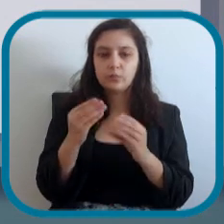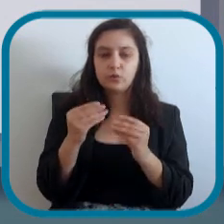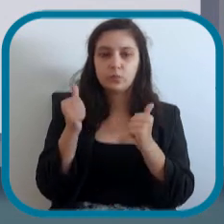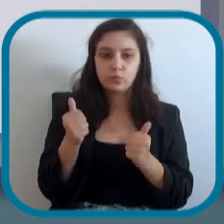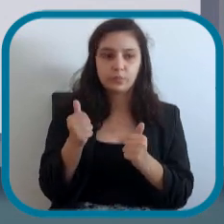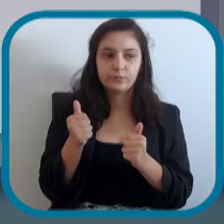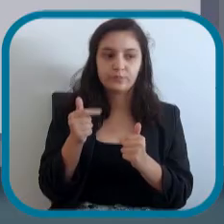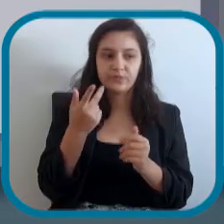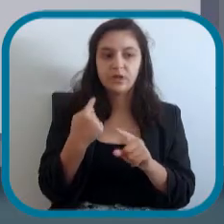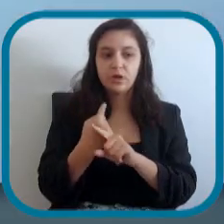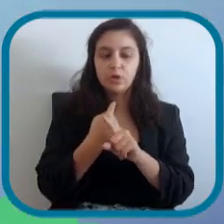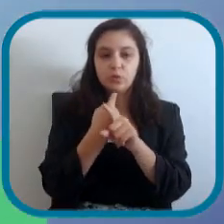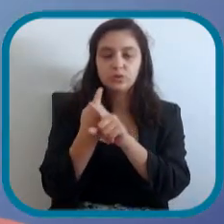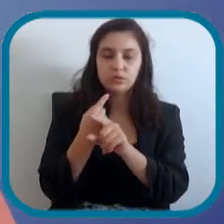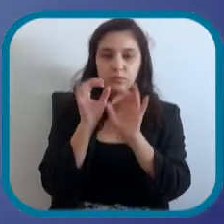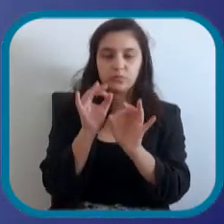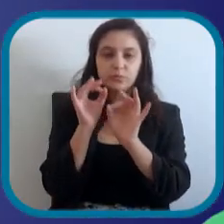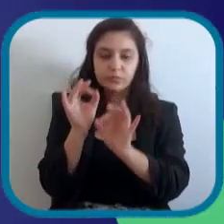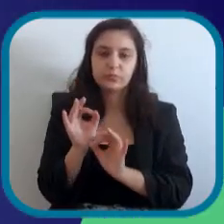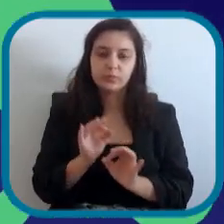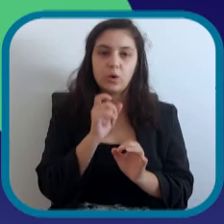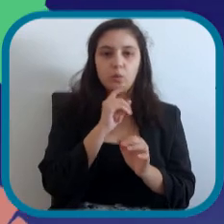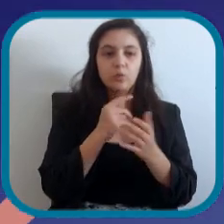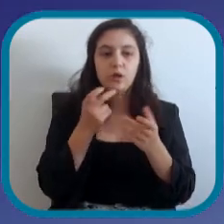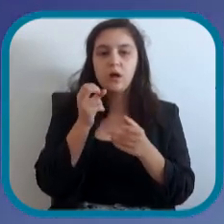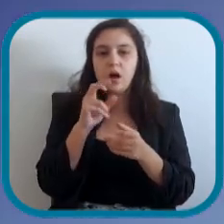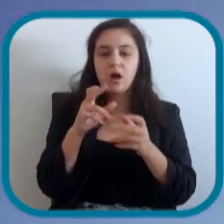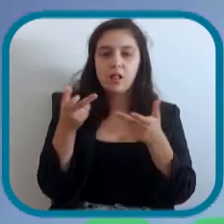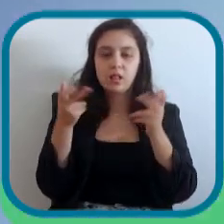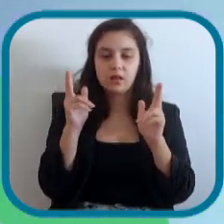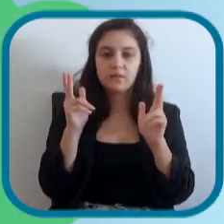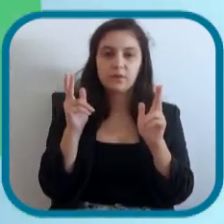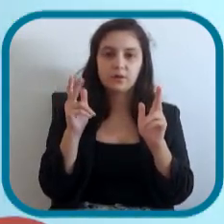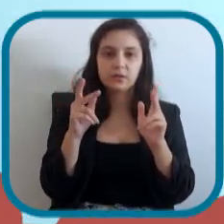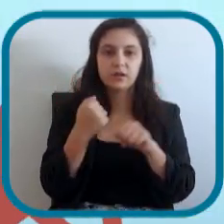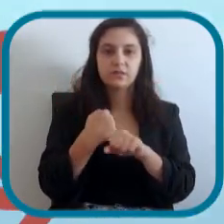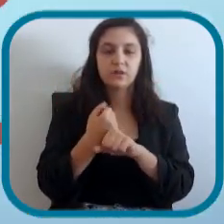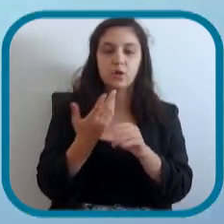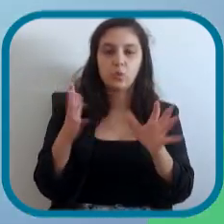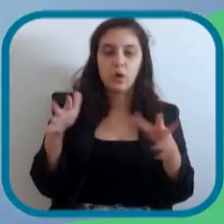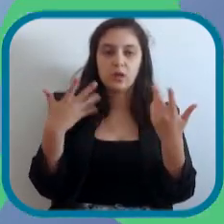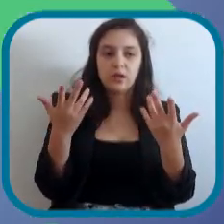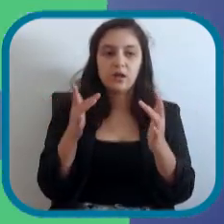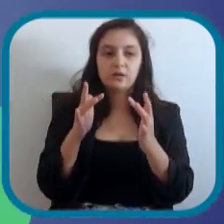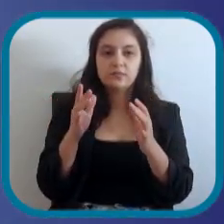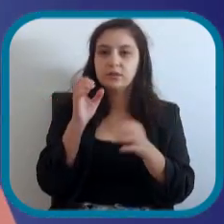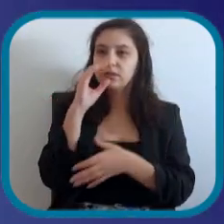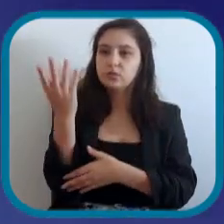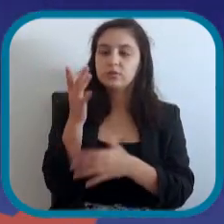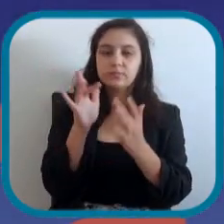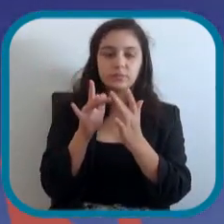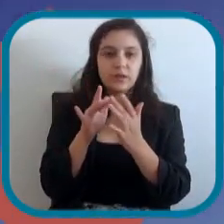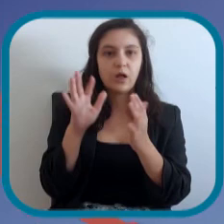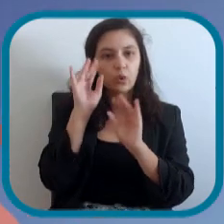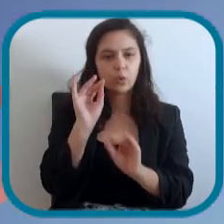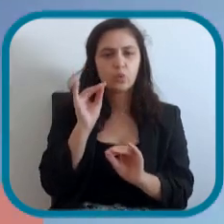ótimo complemento. Para além destes tratamentos, que também podem ser feitos ao ar livre, qualquer atividade em contacto